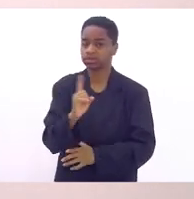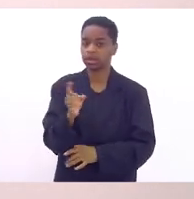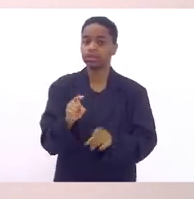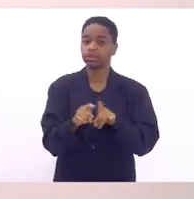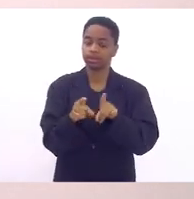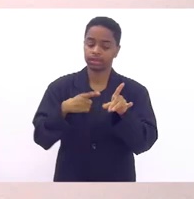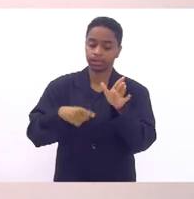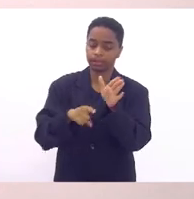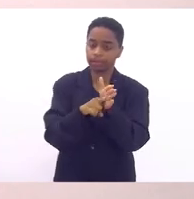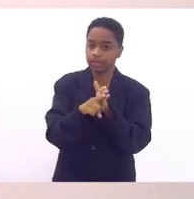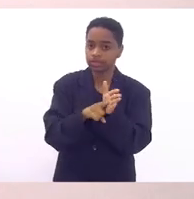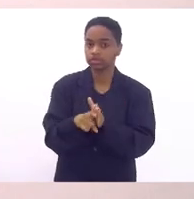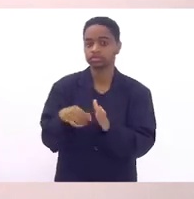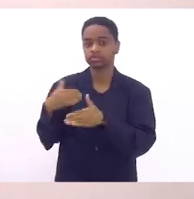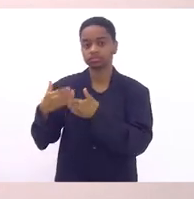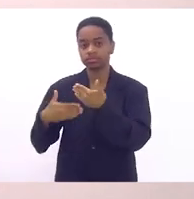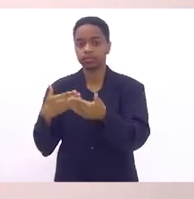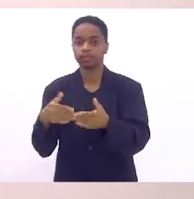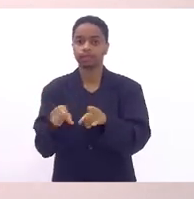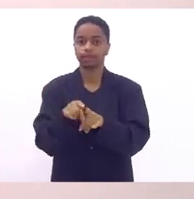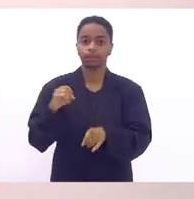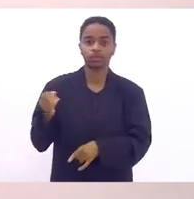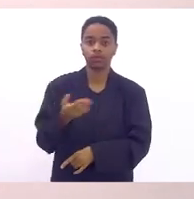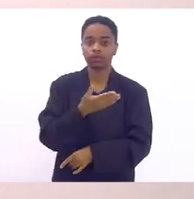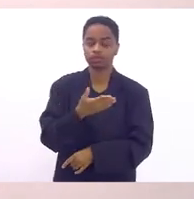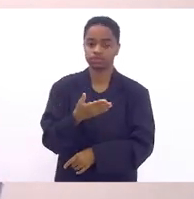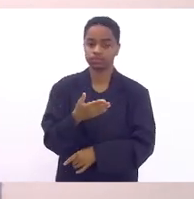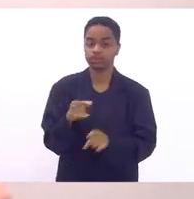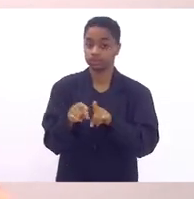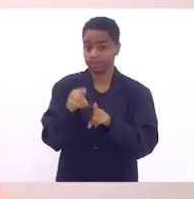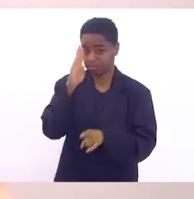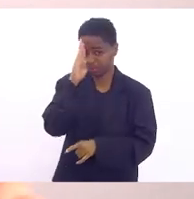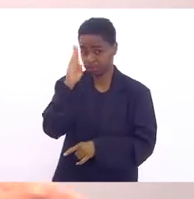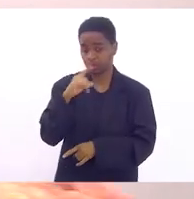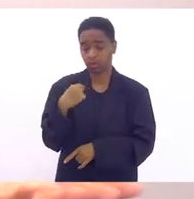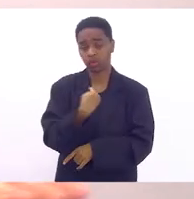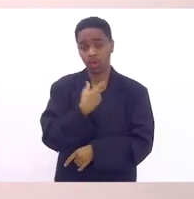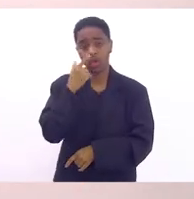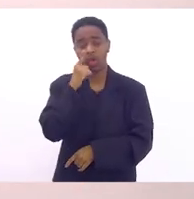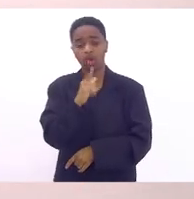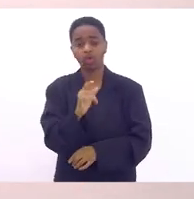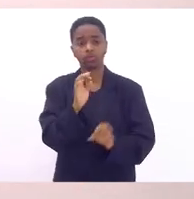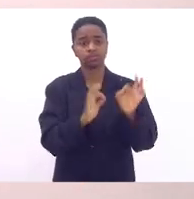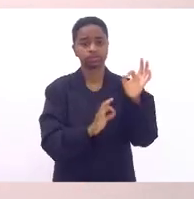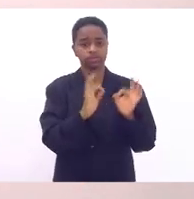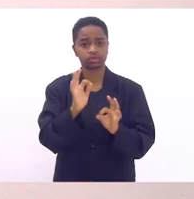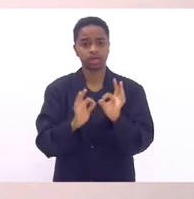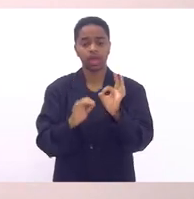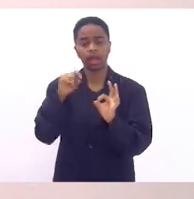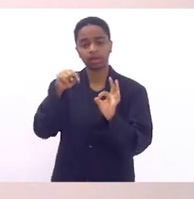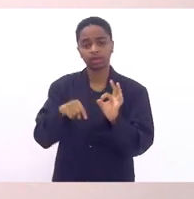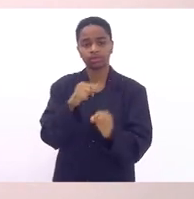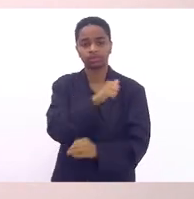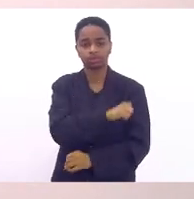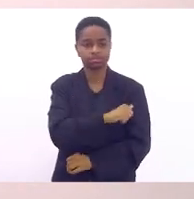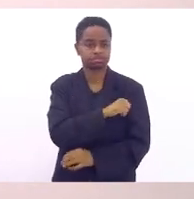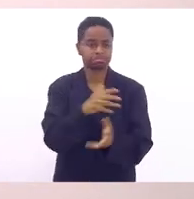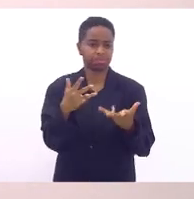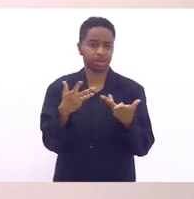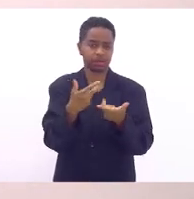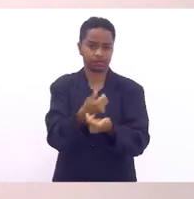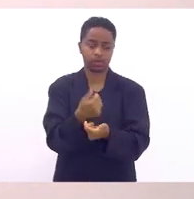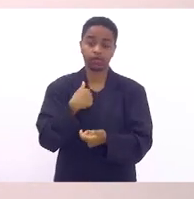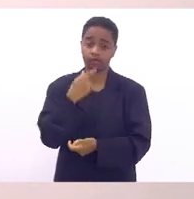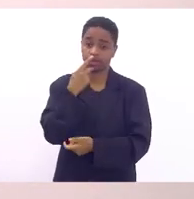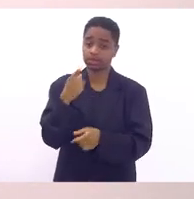pesquisa desenvolvimento e inovação Fundamental e nós temos uma capacidade instalada no no aqui no Rio de Janeiro Fantástico eu falo